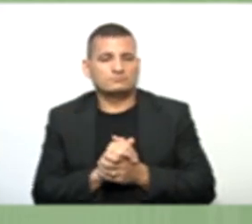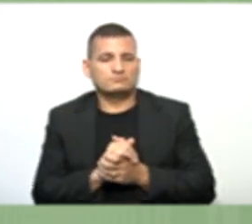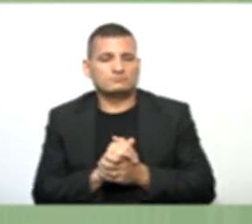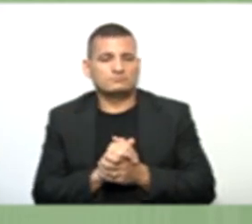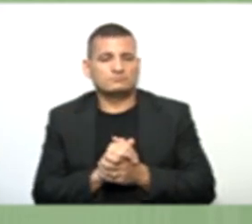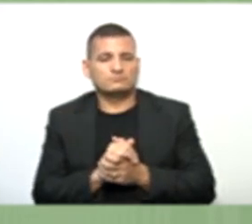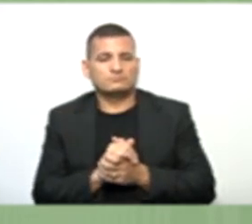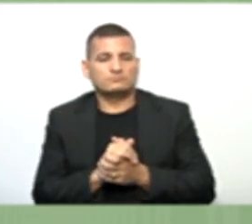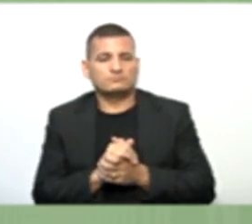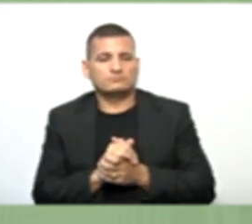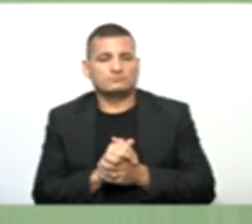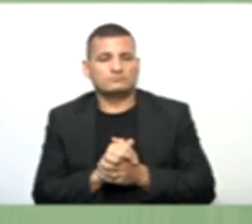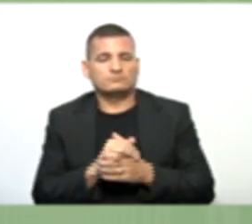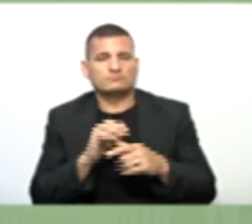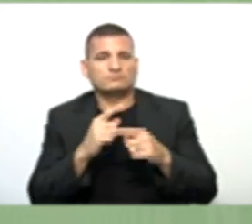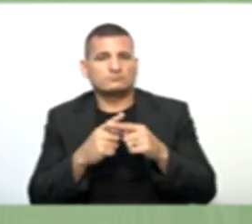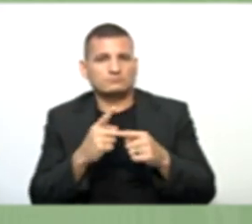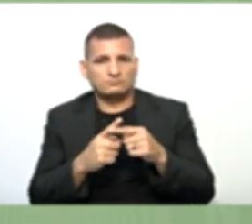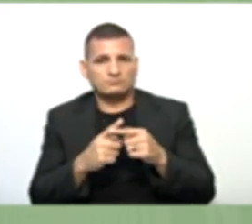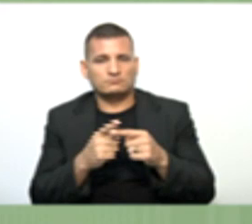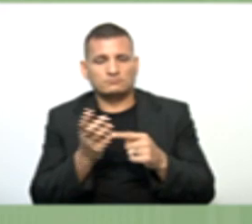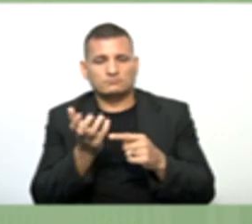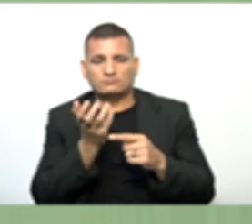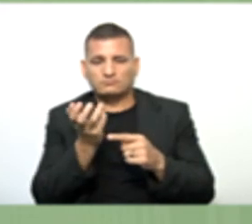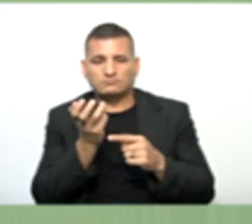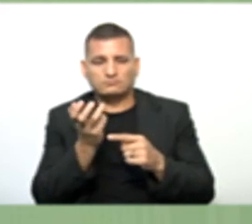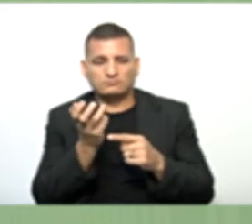quero testar